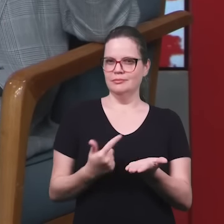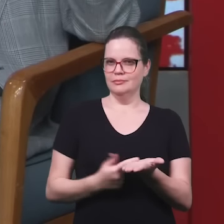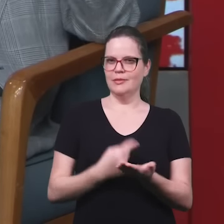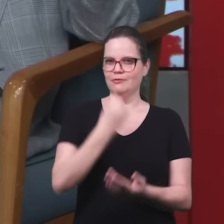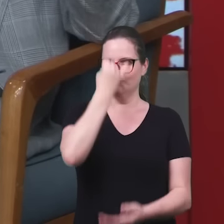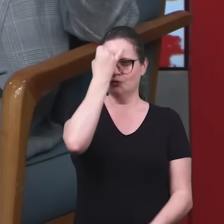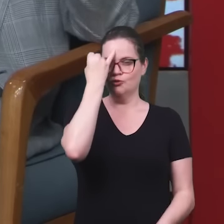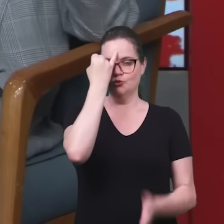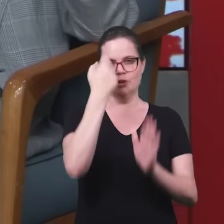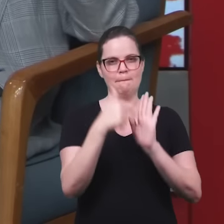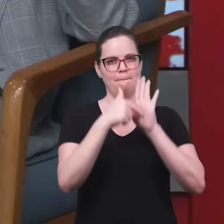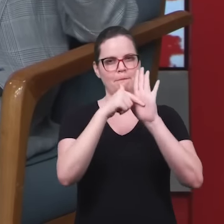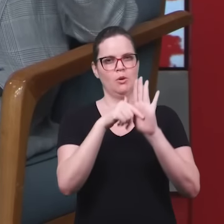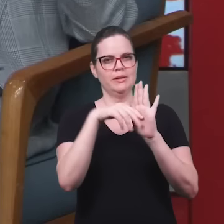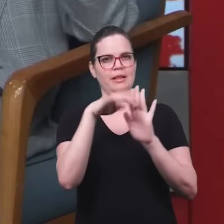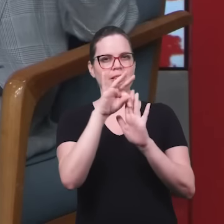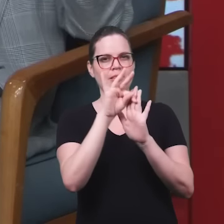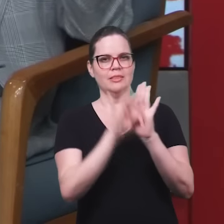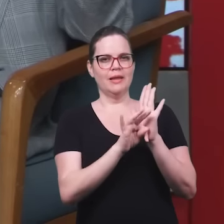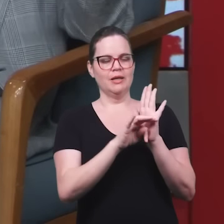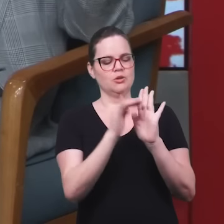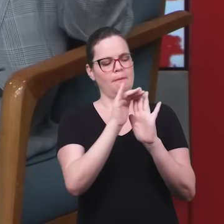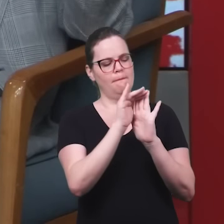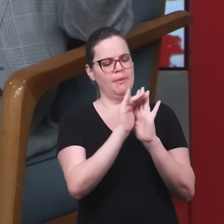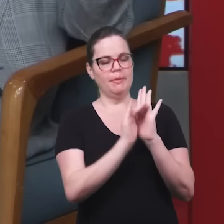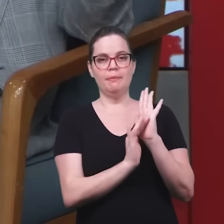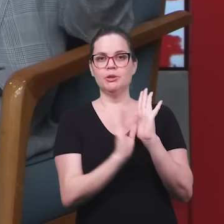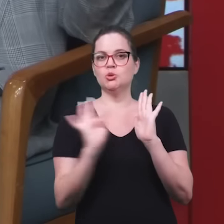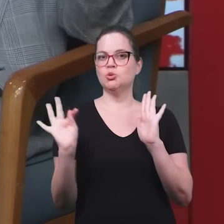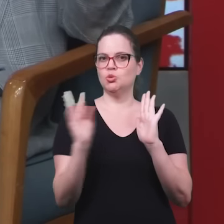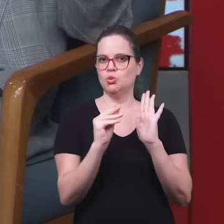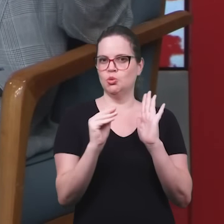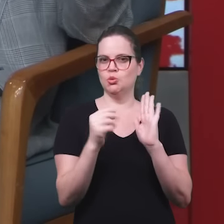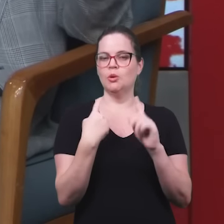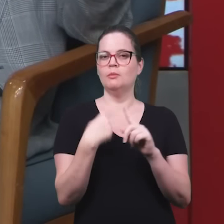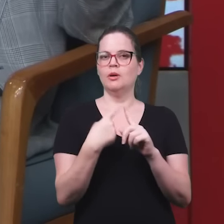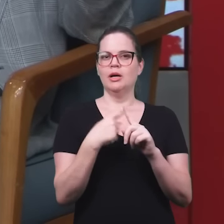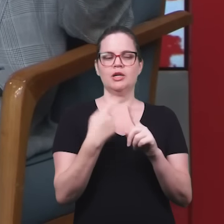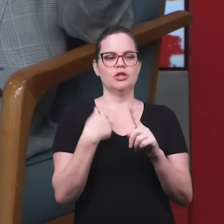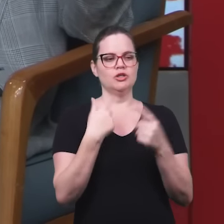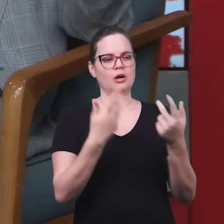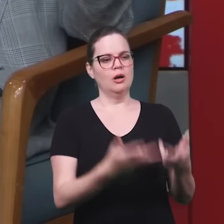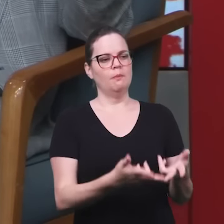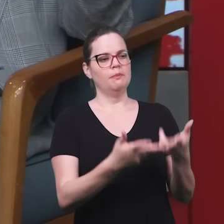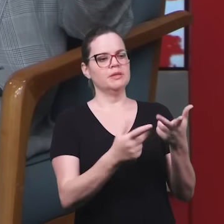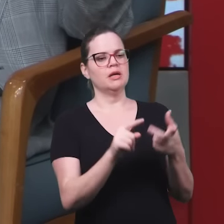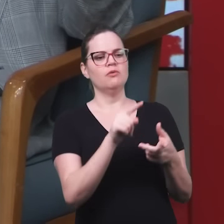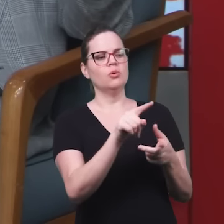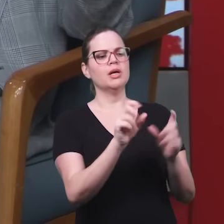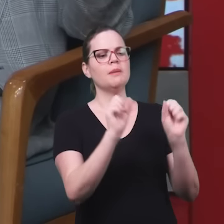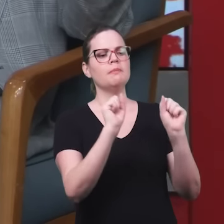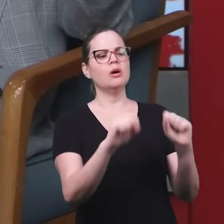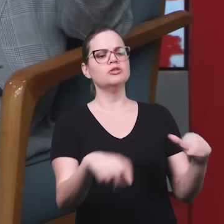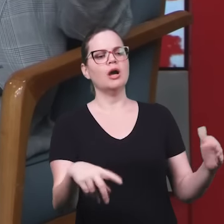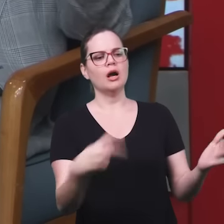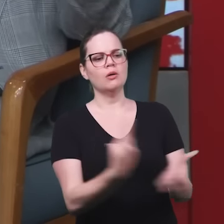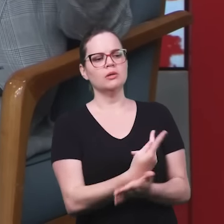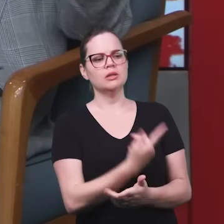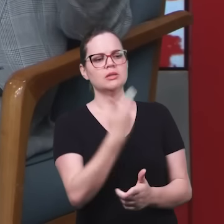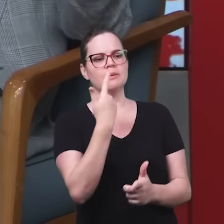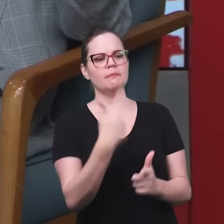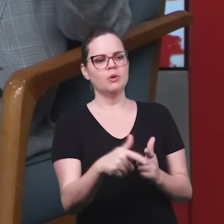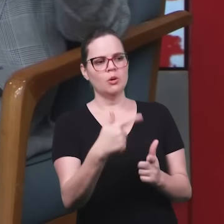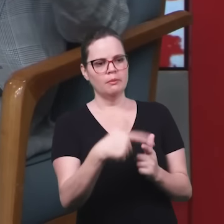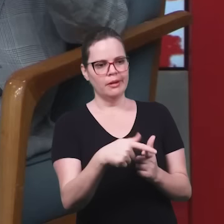nós estamos abordando. Desde a predisposição para a doença, a entrada